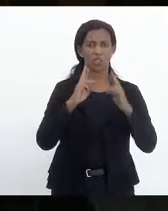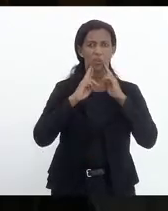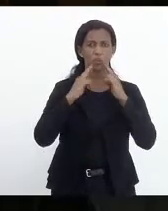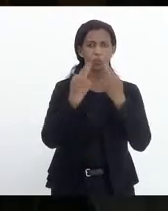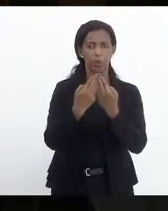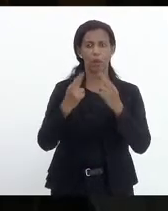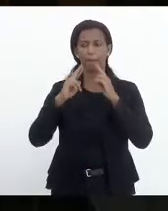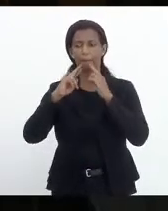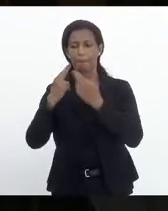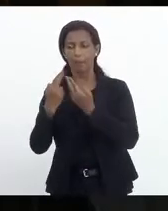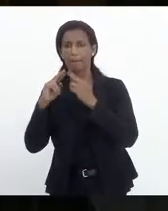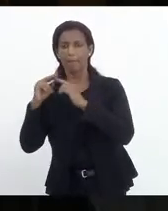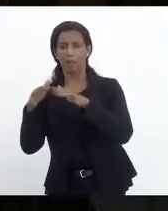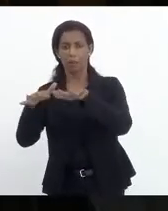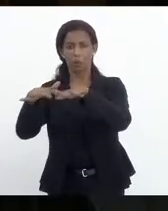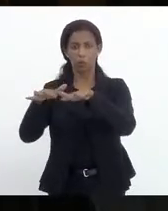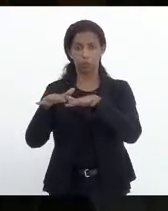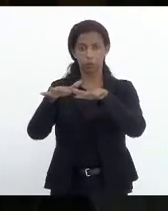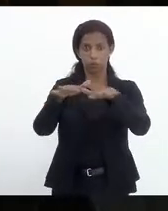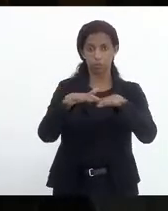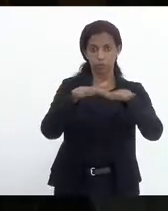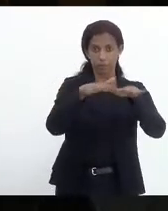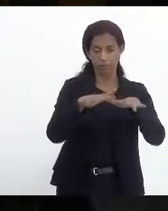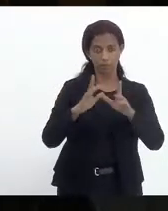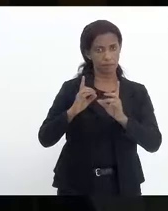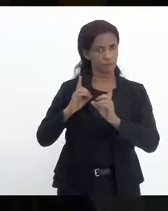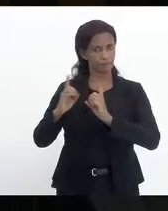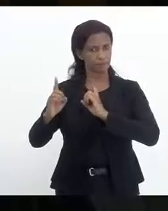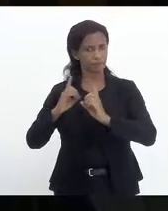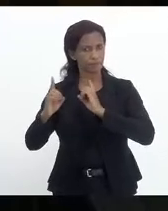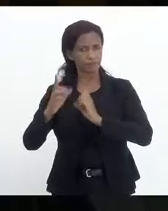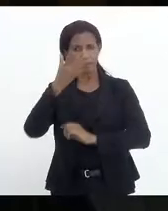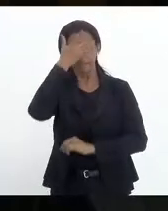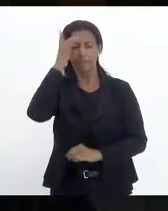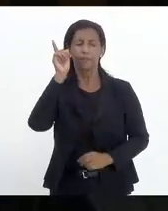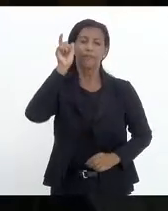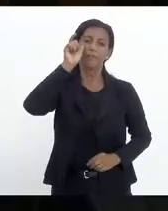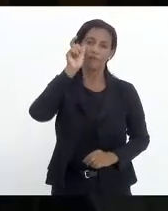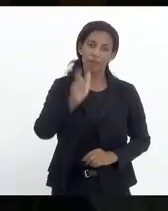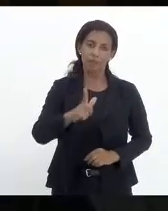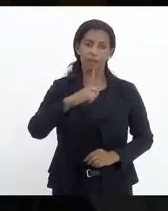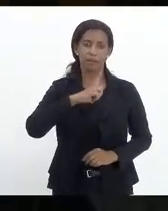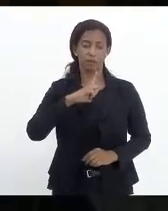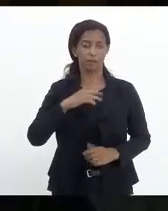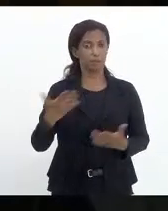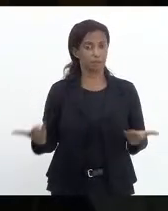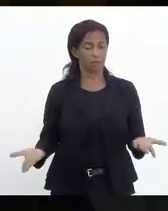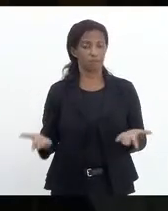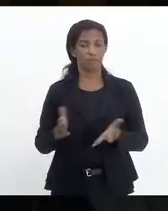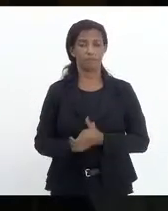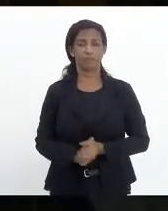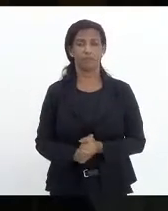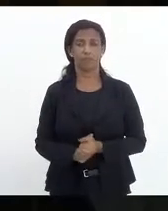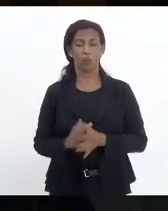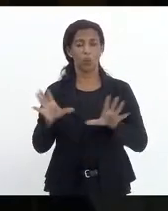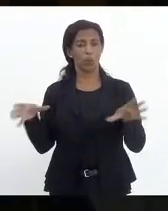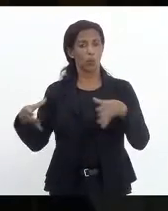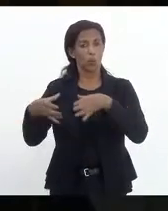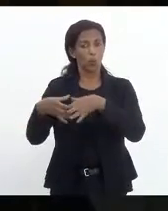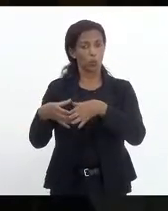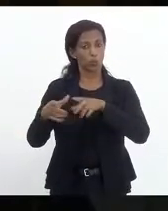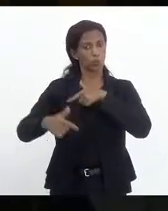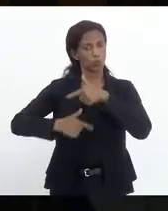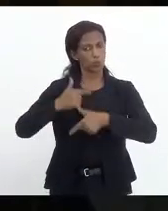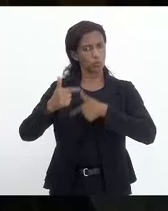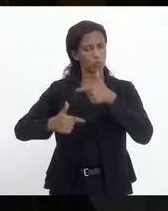públicas para debater com aqueles que se interessa em e evidentemente o conjunto